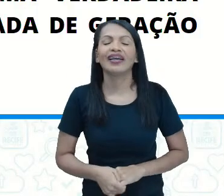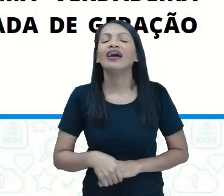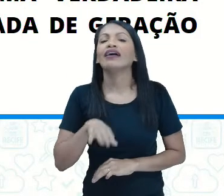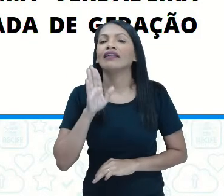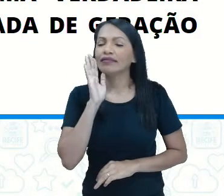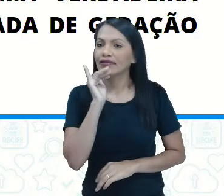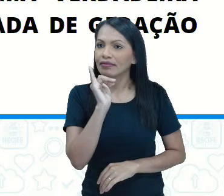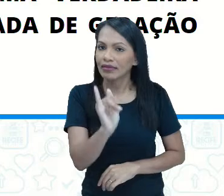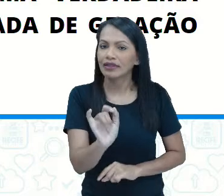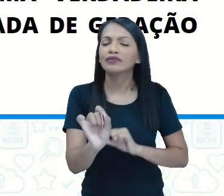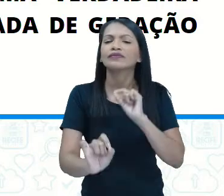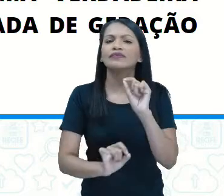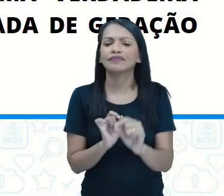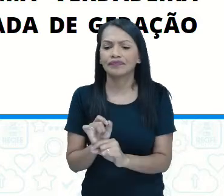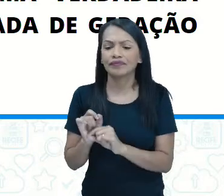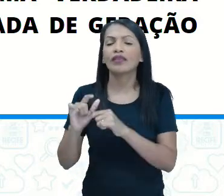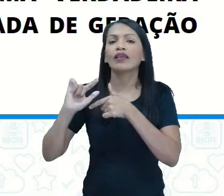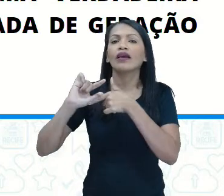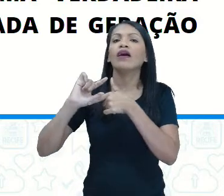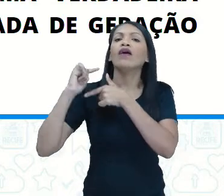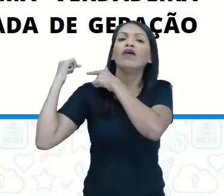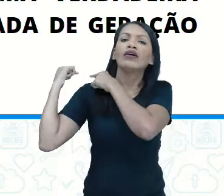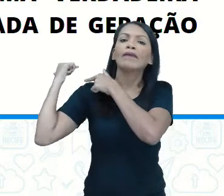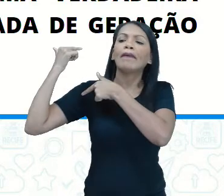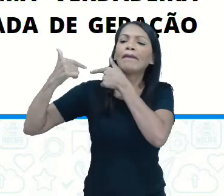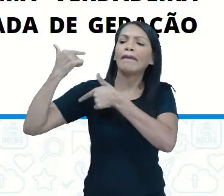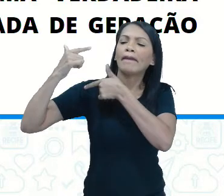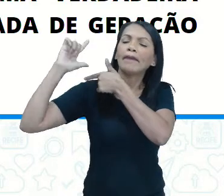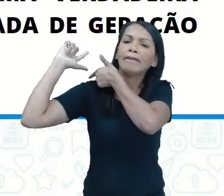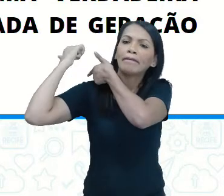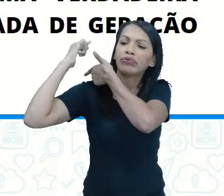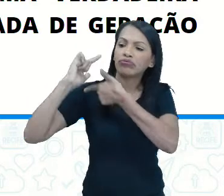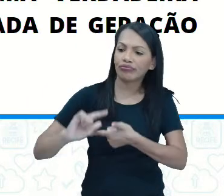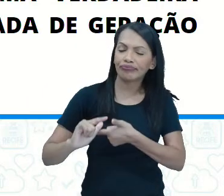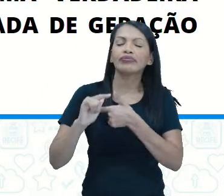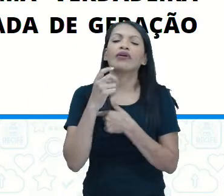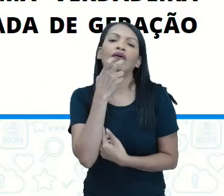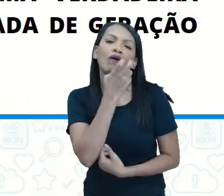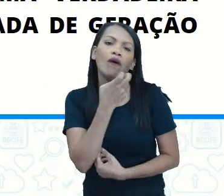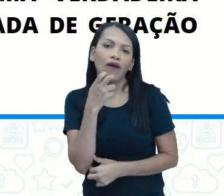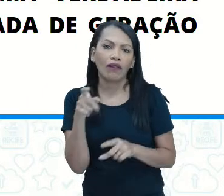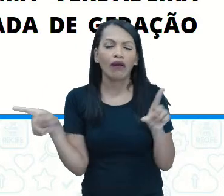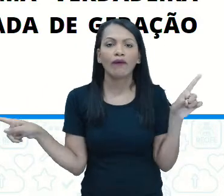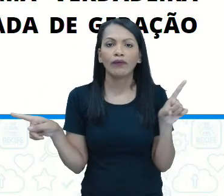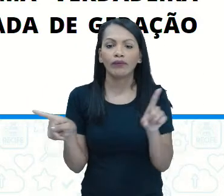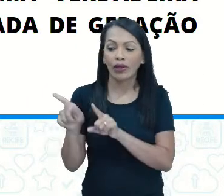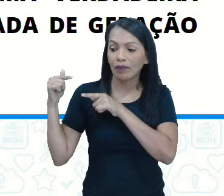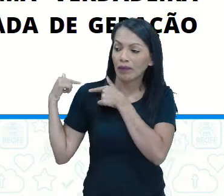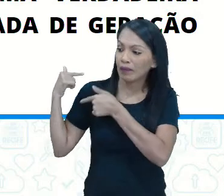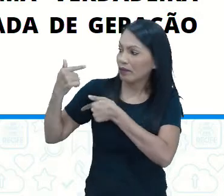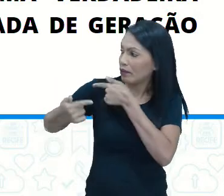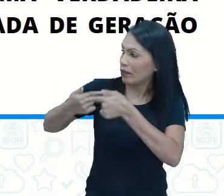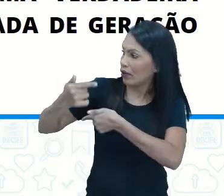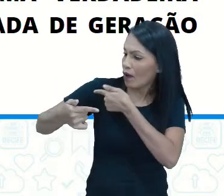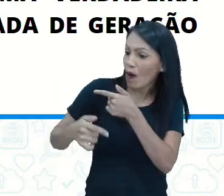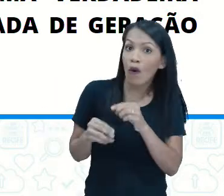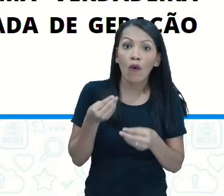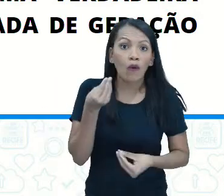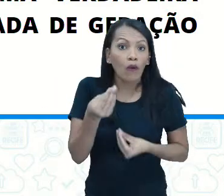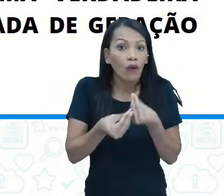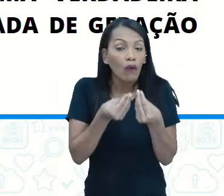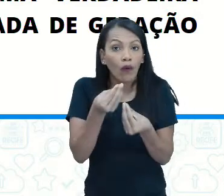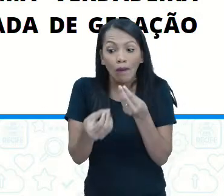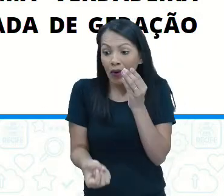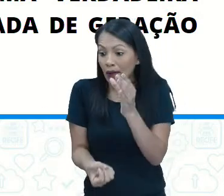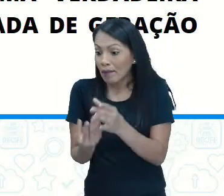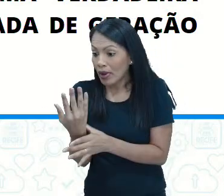da tradição oral, não é? Que foi passada de geração em geração. Mas como foi que surgiram? As lendas